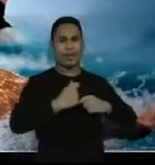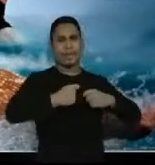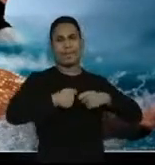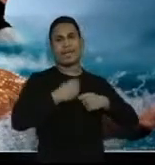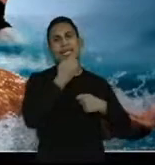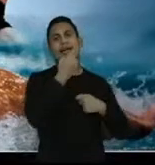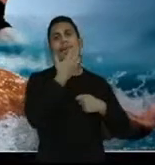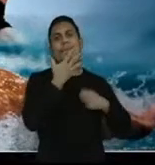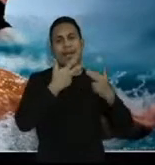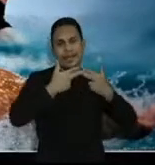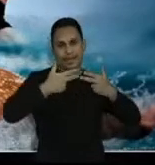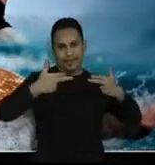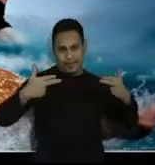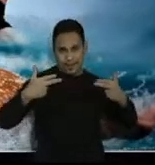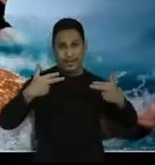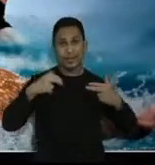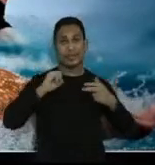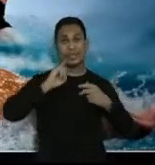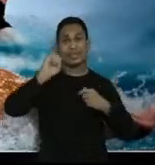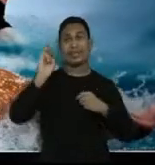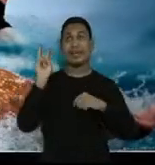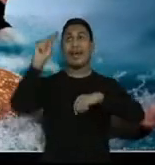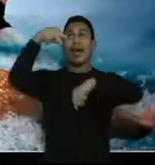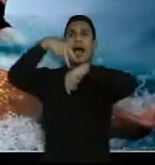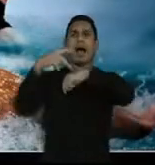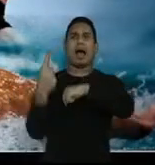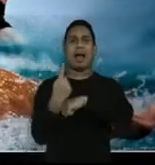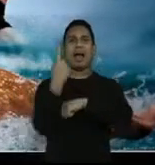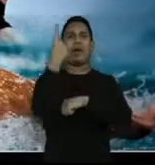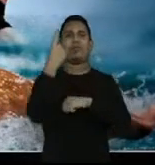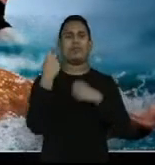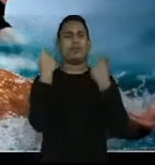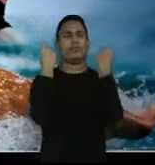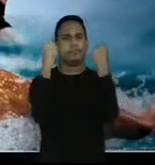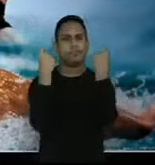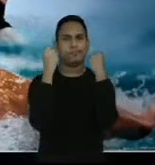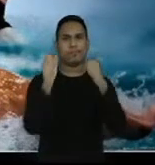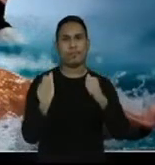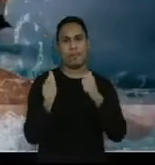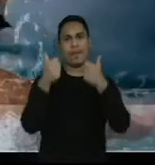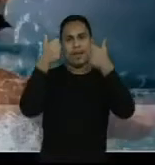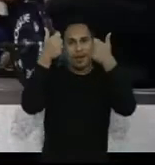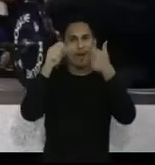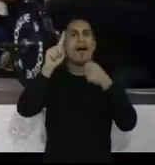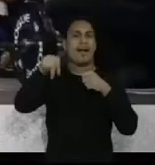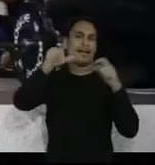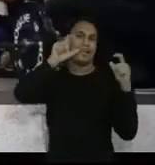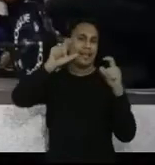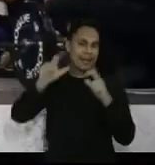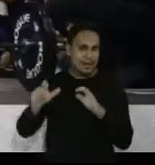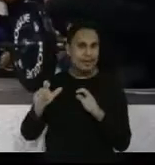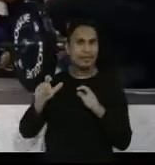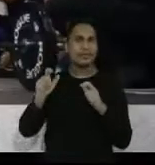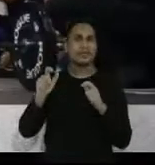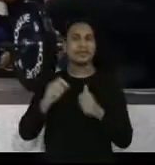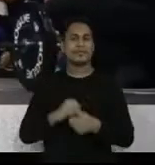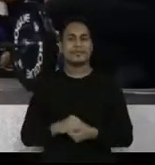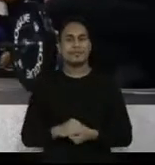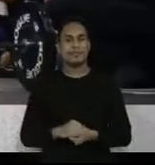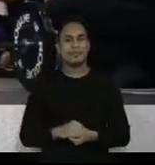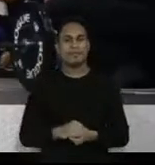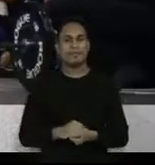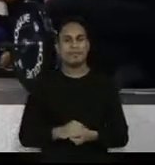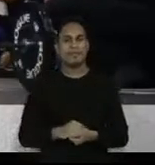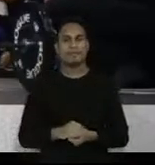Tipo escalada, trilha em montanha. Então, são coisas bem interessantes que a gente pode pensar. E quando a gente pensa